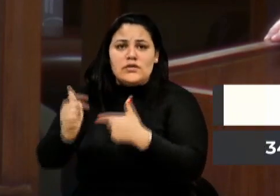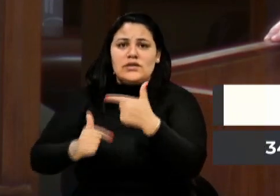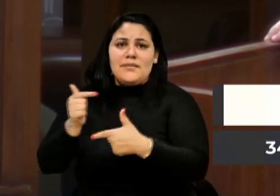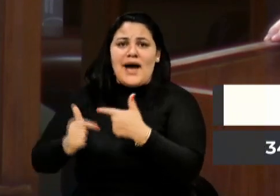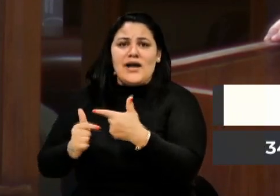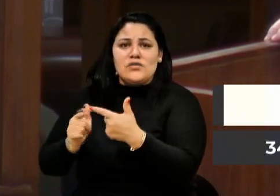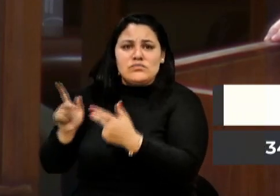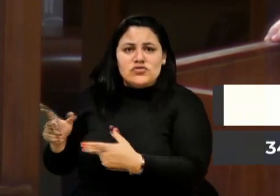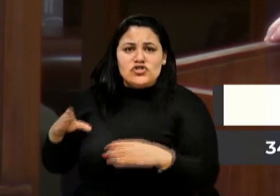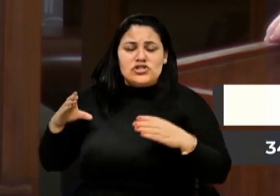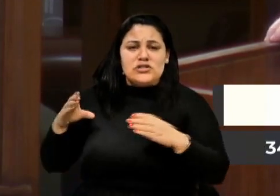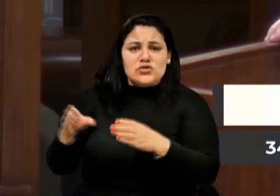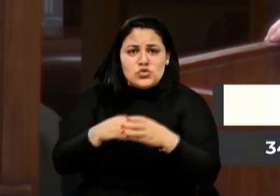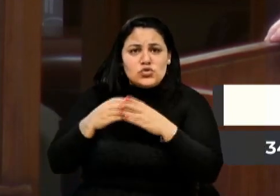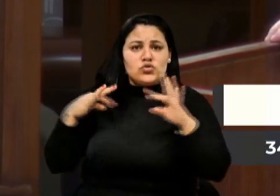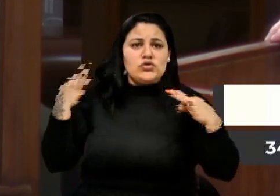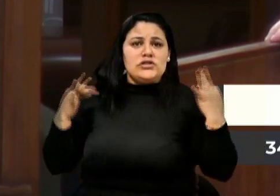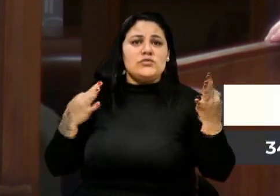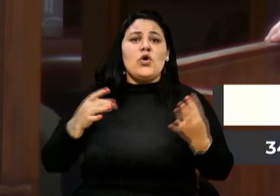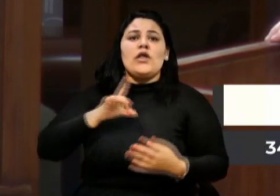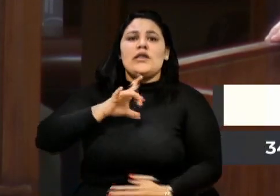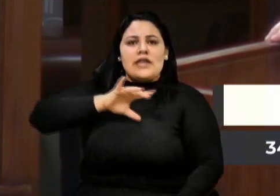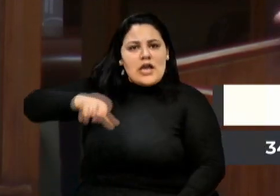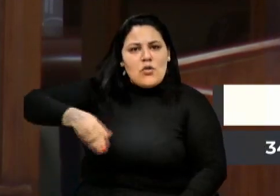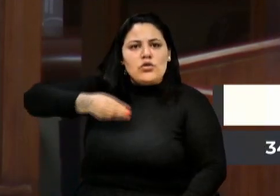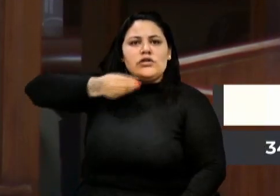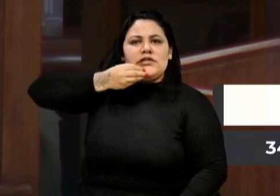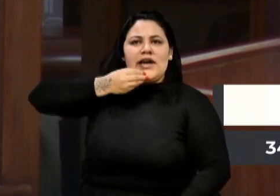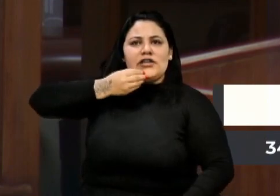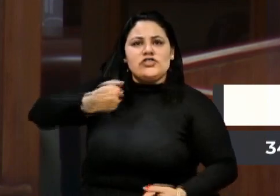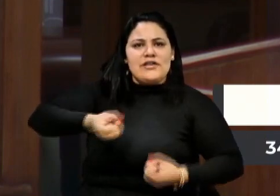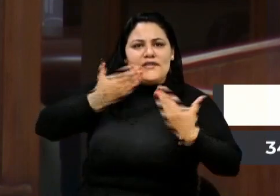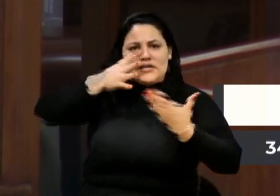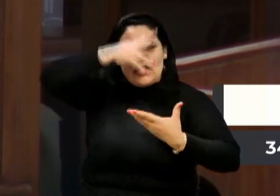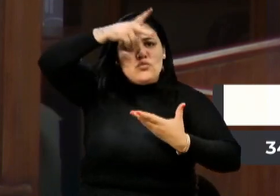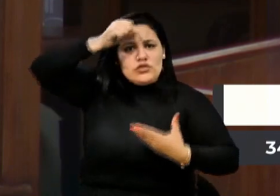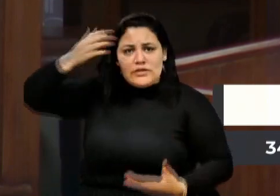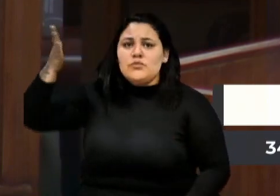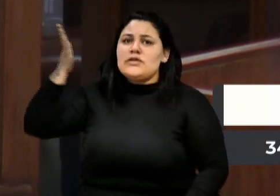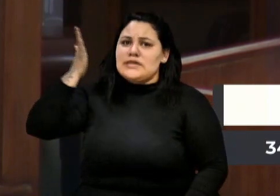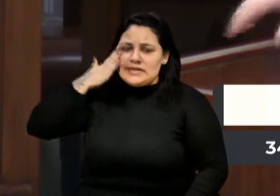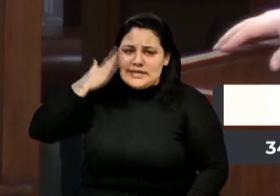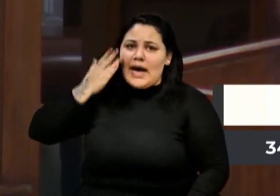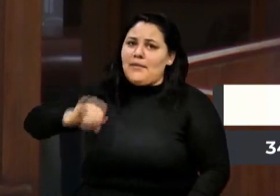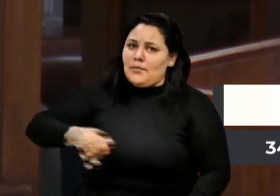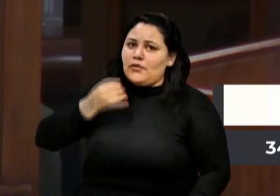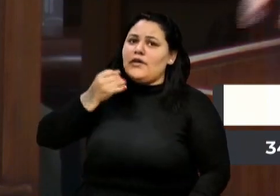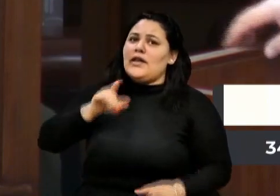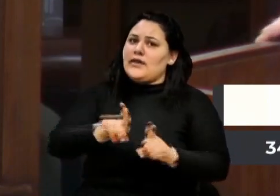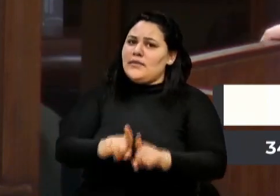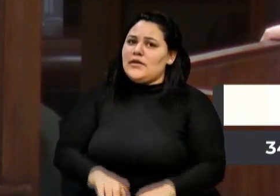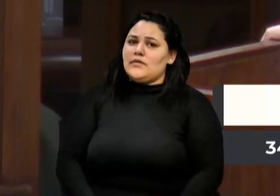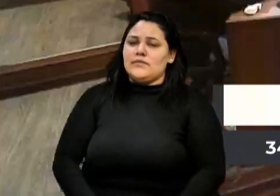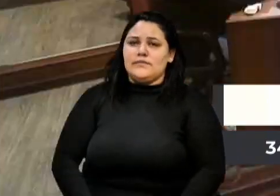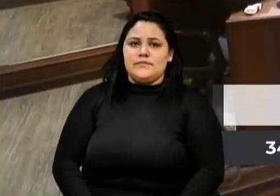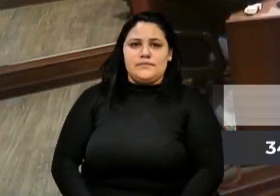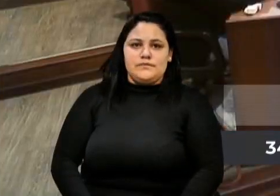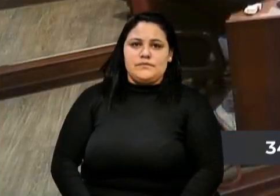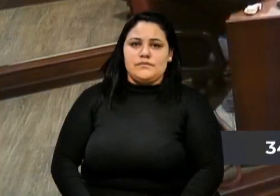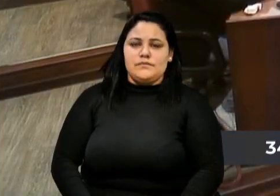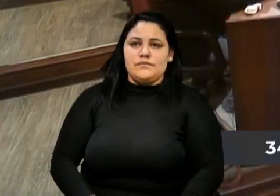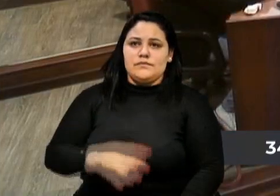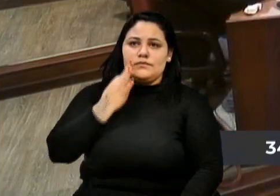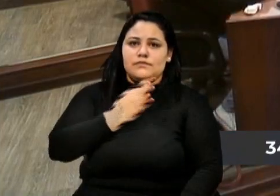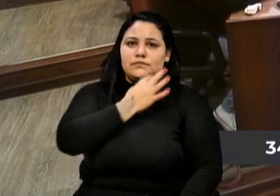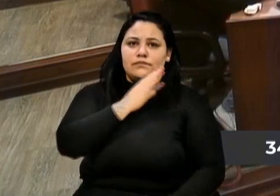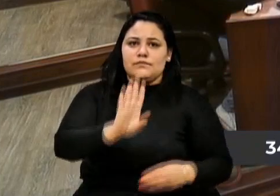Agora, tem a oportunidade sendo dada pela Festa da Uva e que o município saiba aproveitar. Quem foi a vereadora Tati? Depois o vereador Rafael. Vereador Felipe,